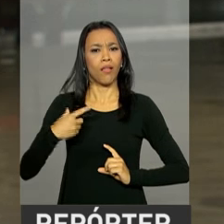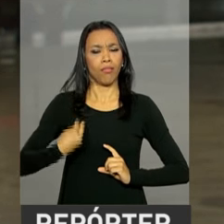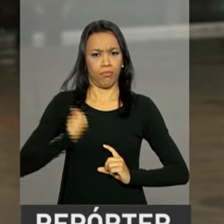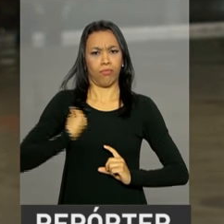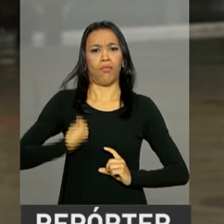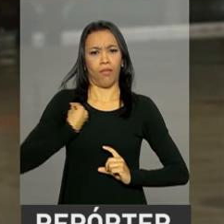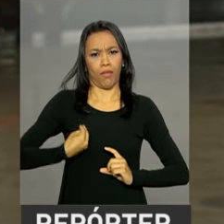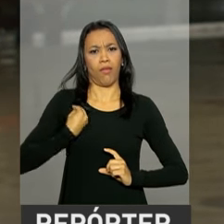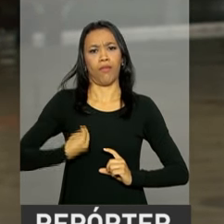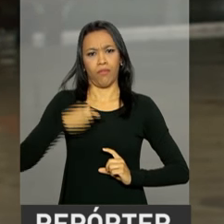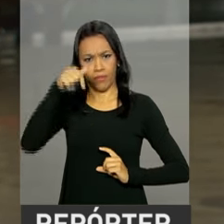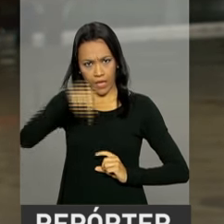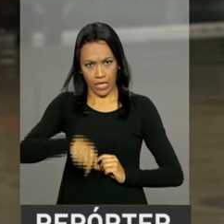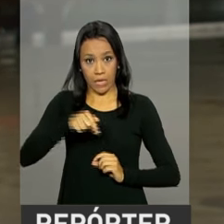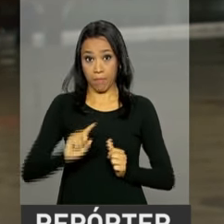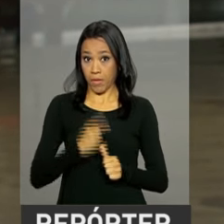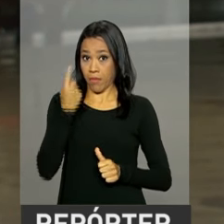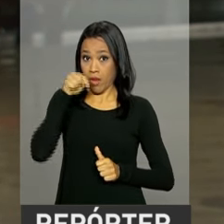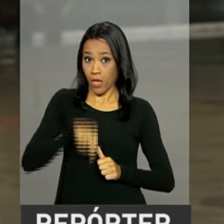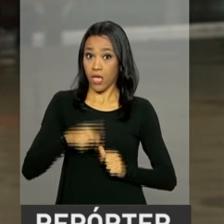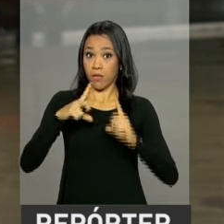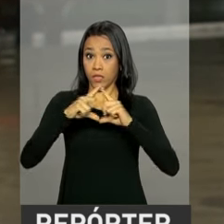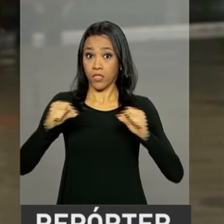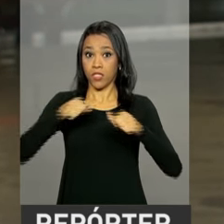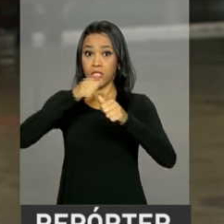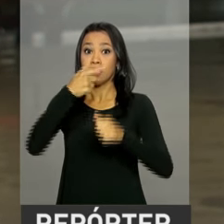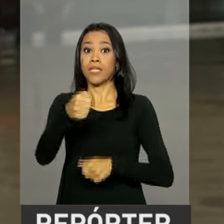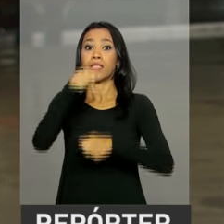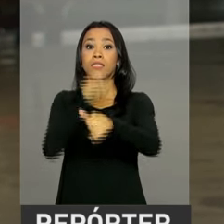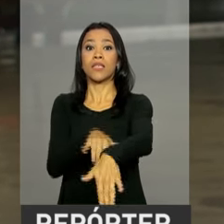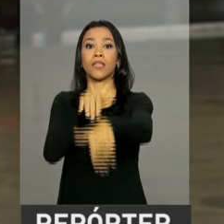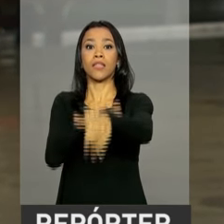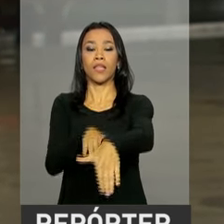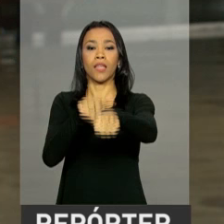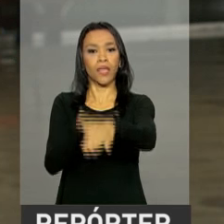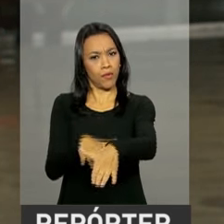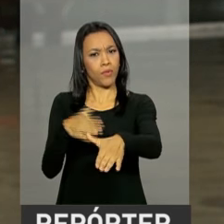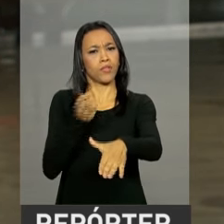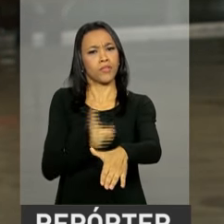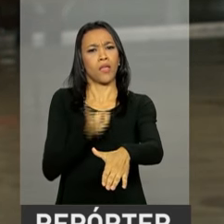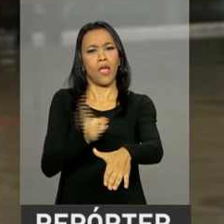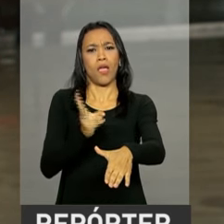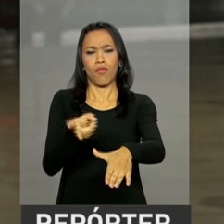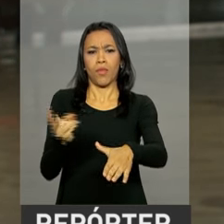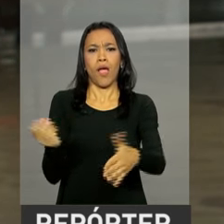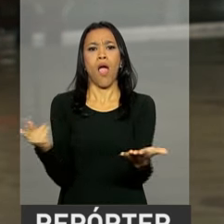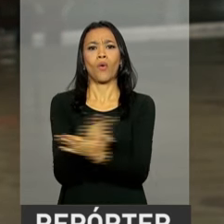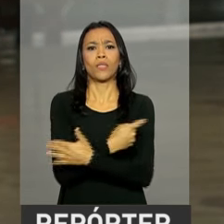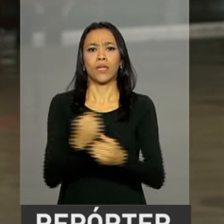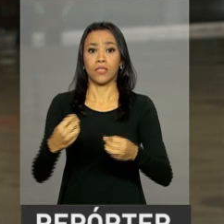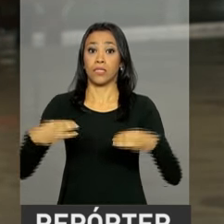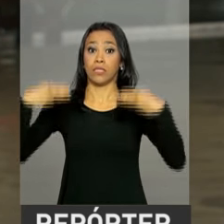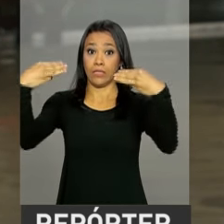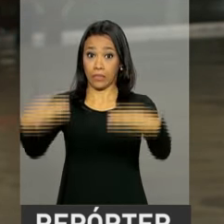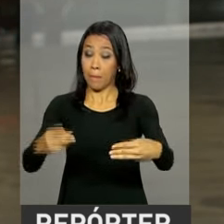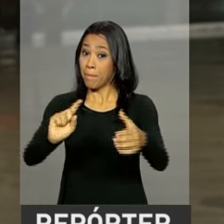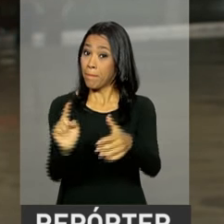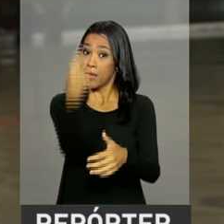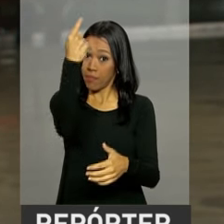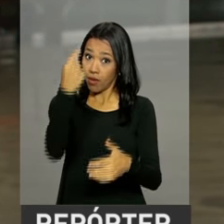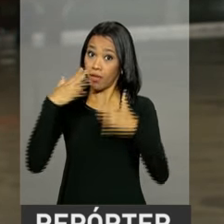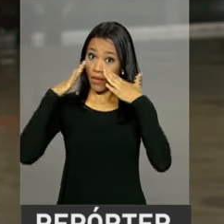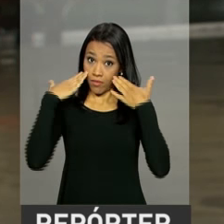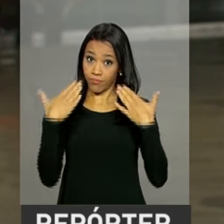no desfile de 7 de setembro, que acontece todos os anos na Esplanada dos Ministérios. Essa foi a primeira aparição pública dele